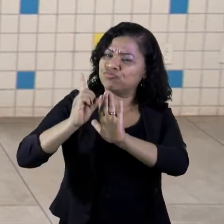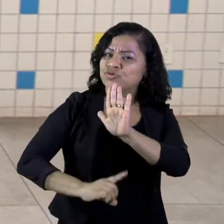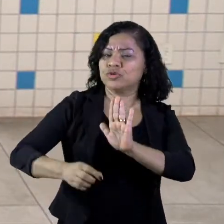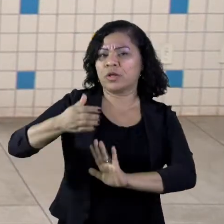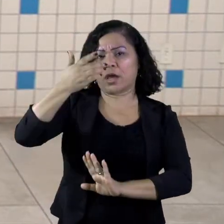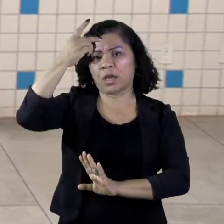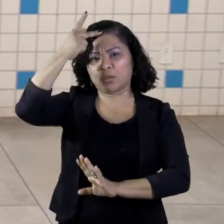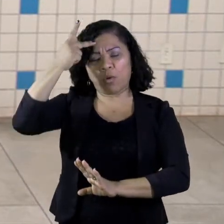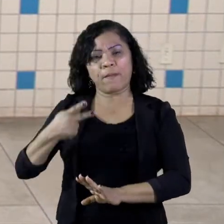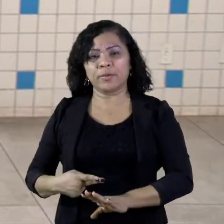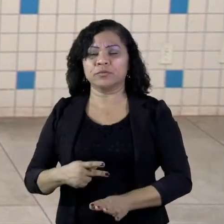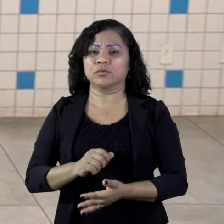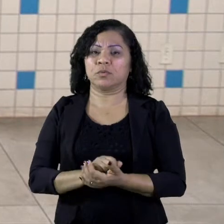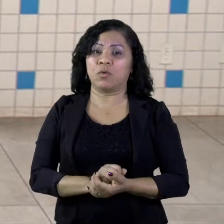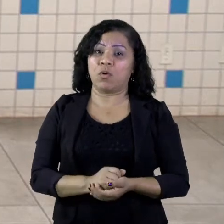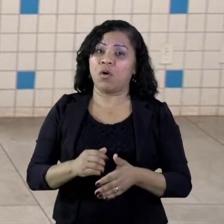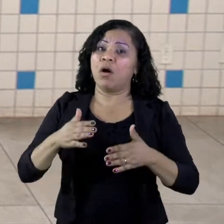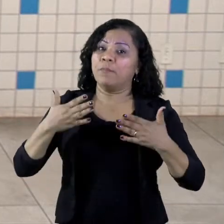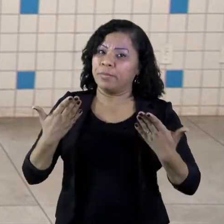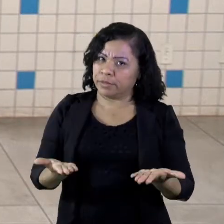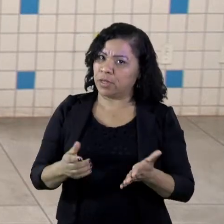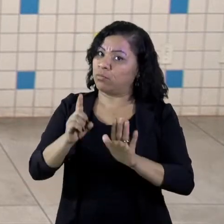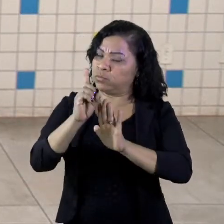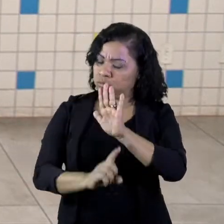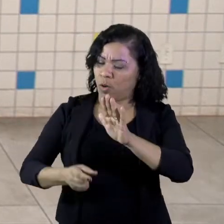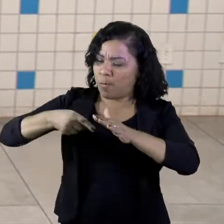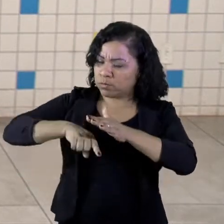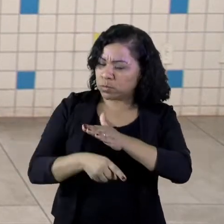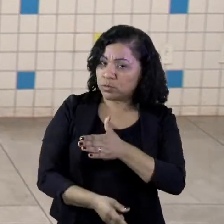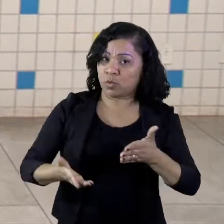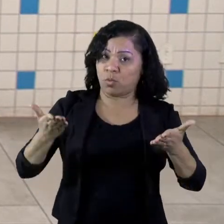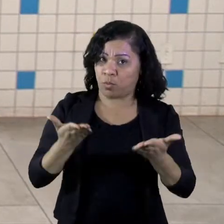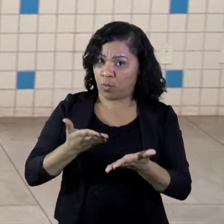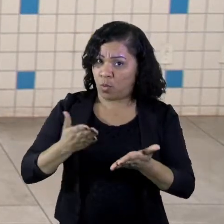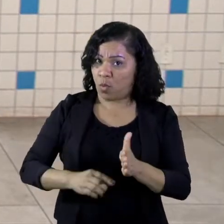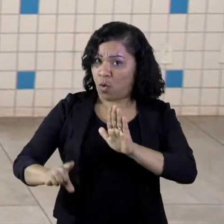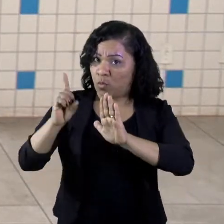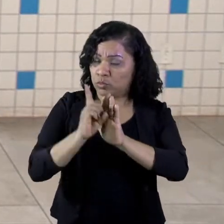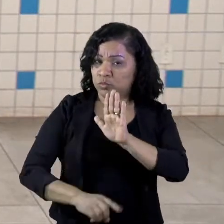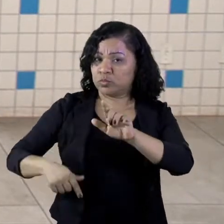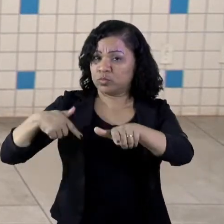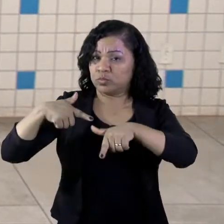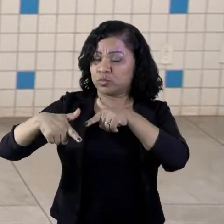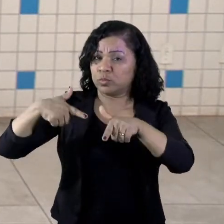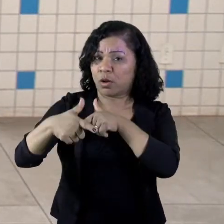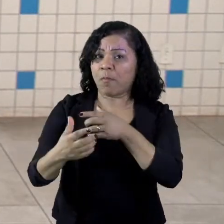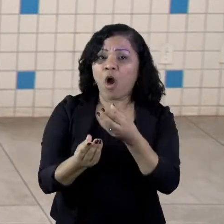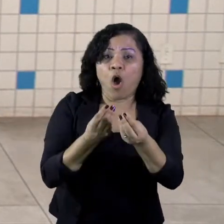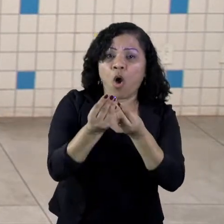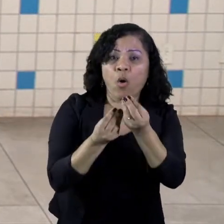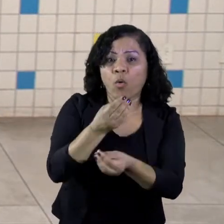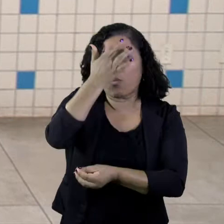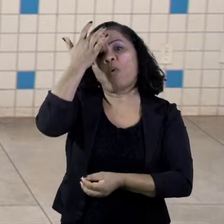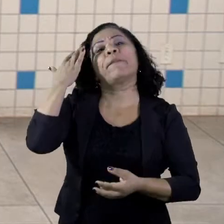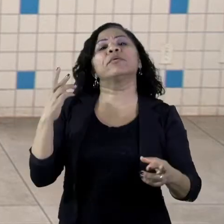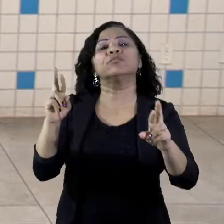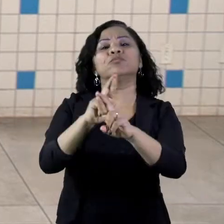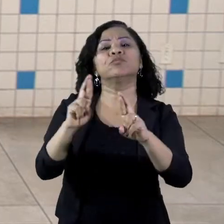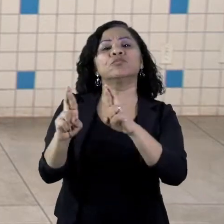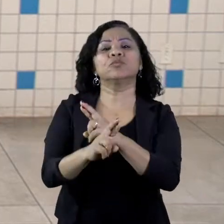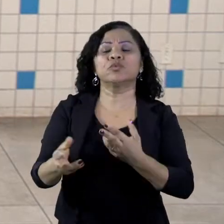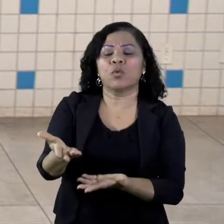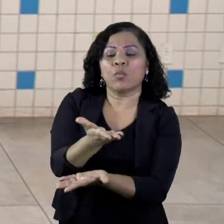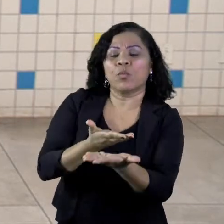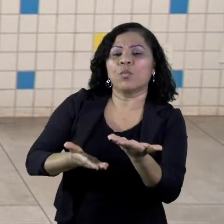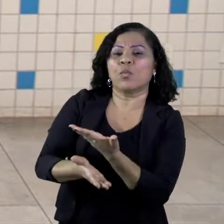direitos fundamentaram hoje também o direito ao trabalho, a maneira como as pessoas se relacionam no nosso mundo